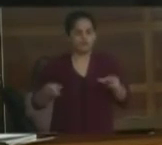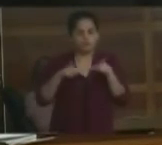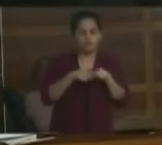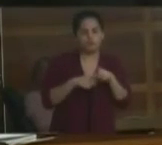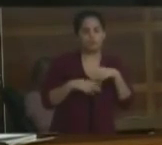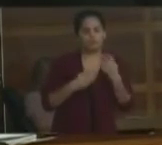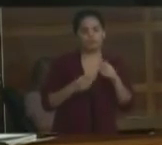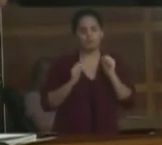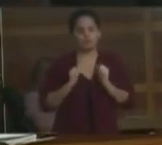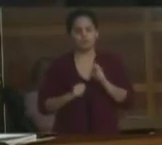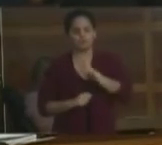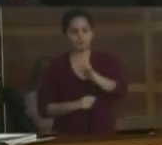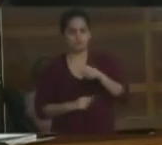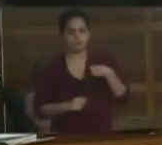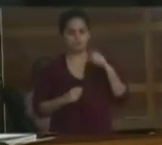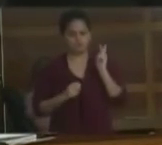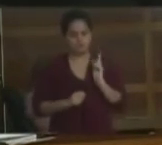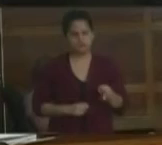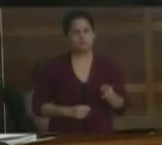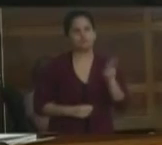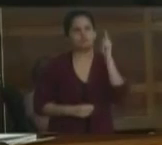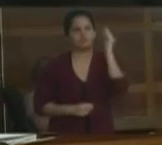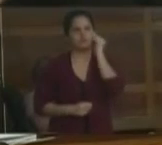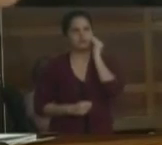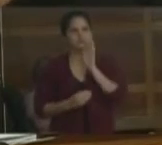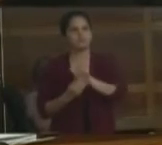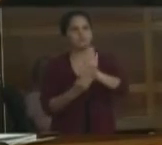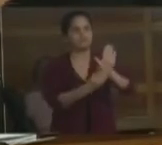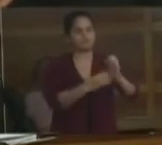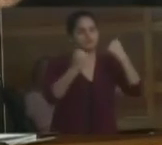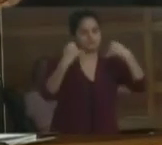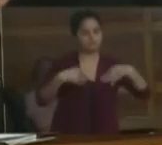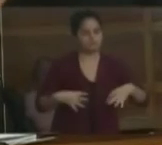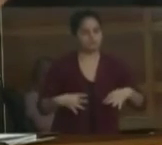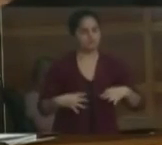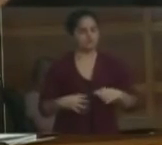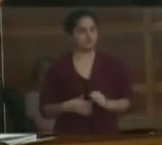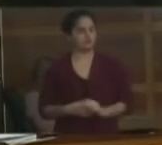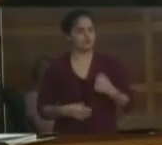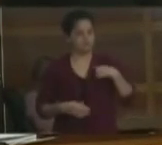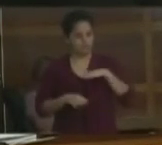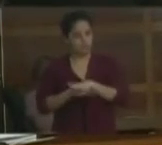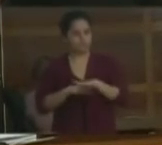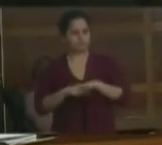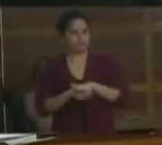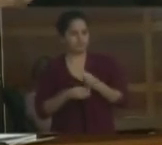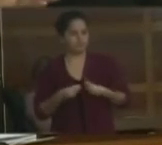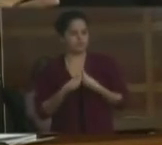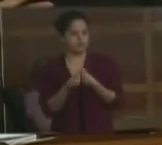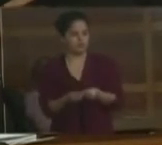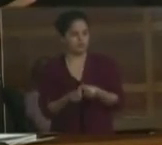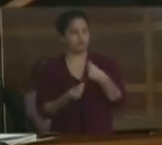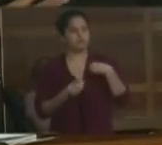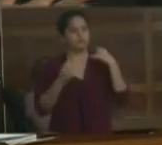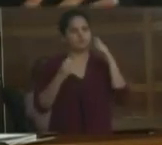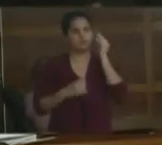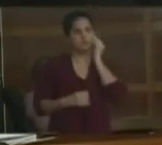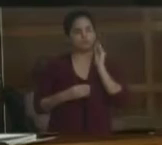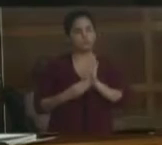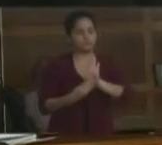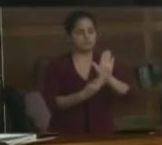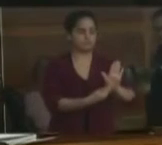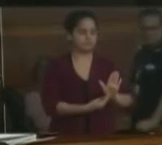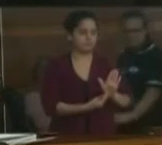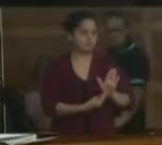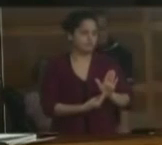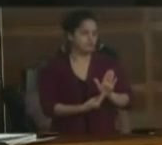isso eu sempre tentei demonstrar e conversei né nunca entreguei né nunca mais tentei demonstrar isso